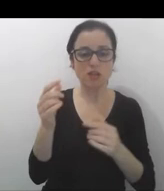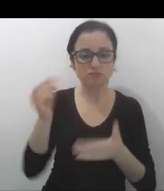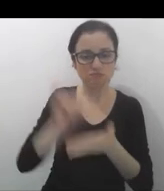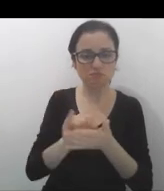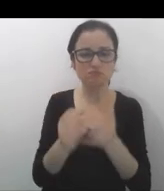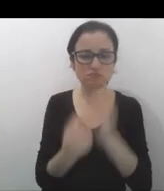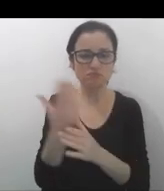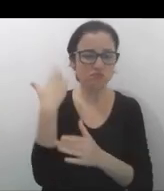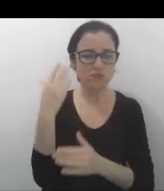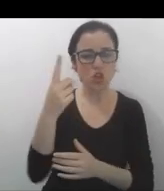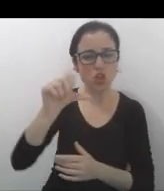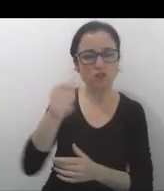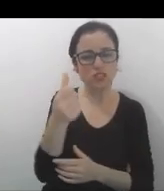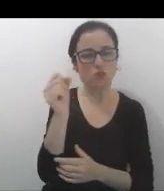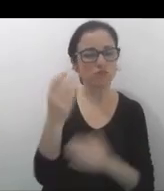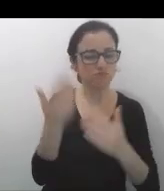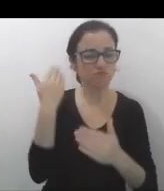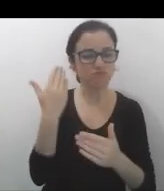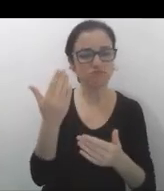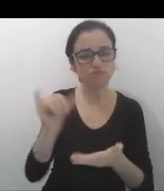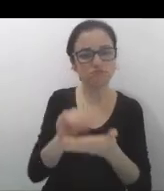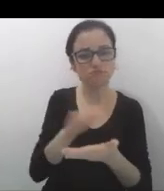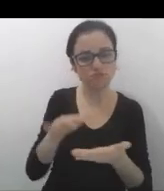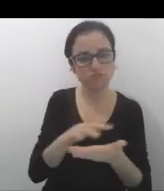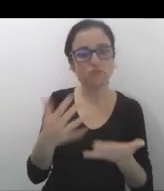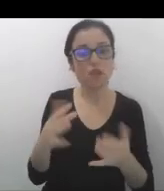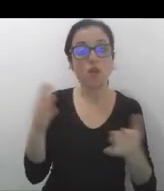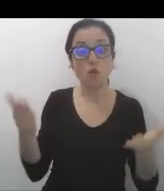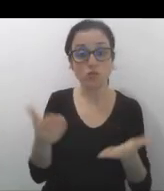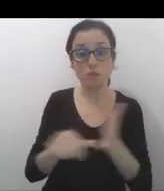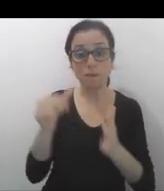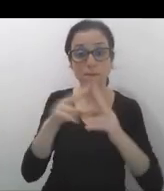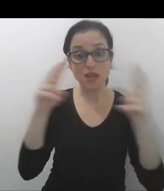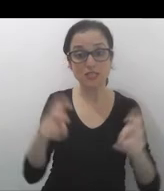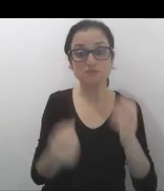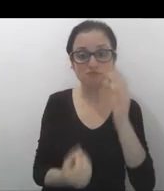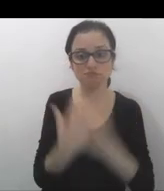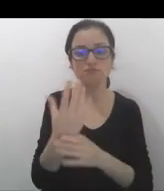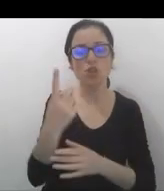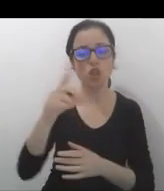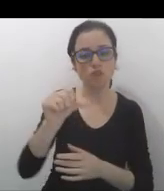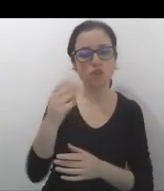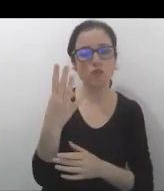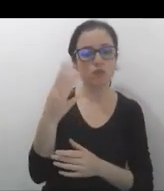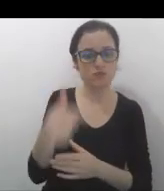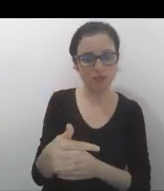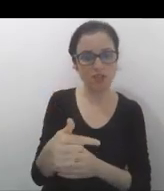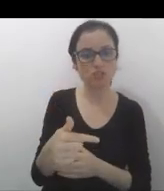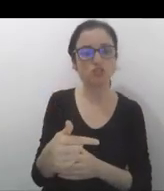né? Essa sede só vai ser inaugurada em 1968, e o MASP se instala em